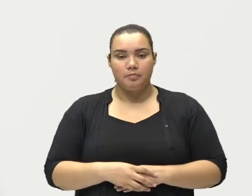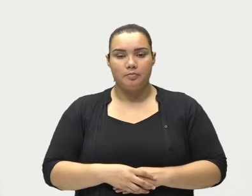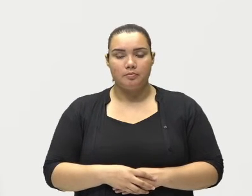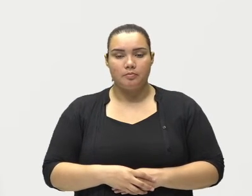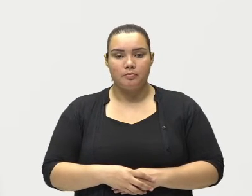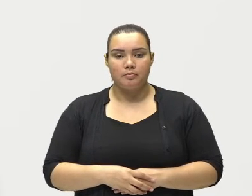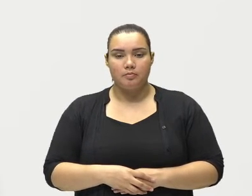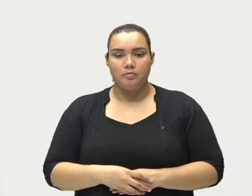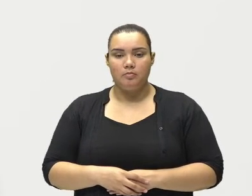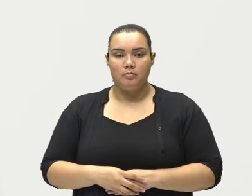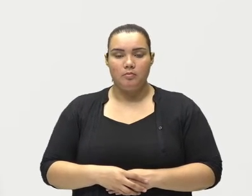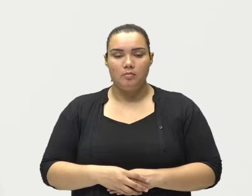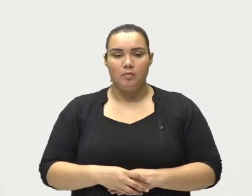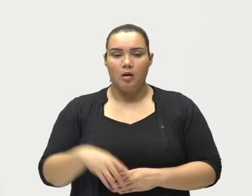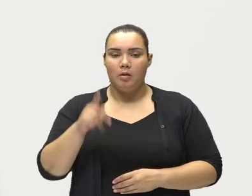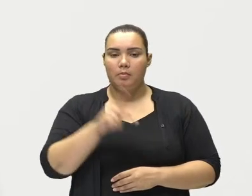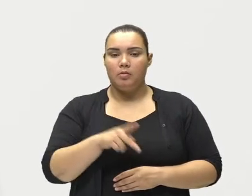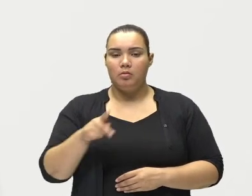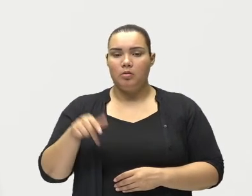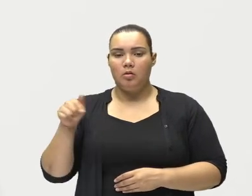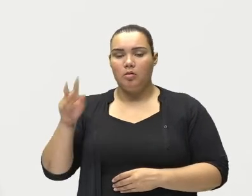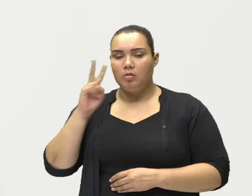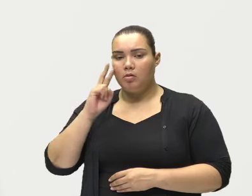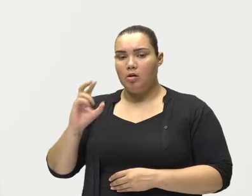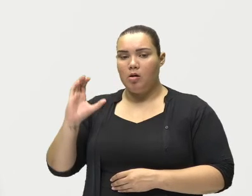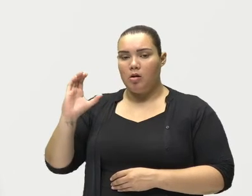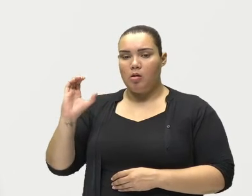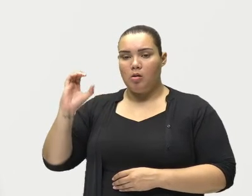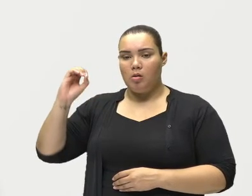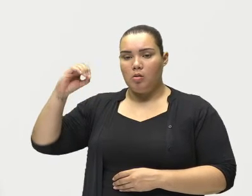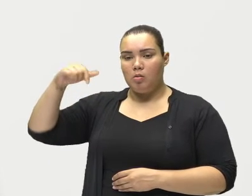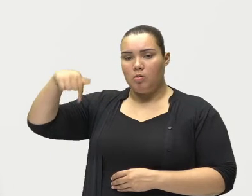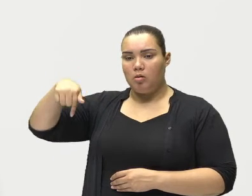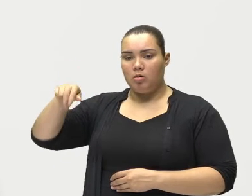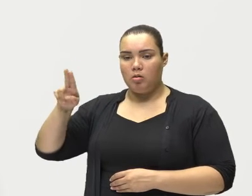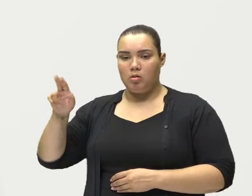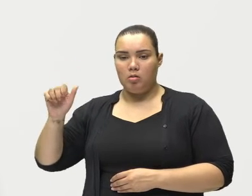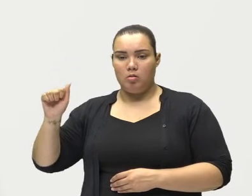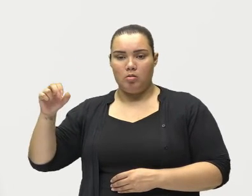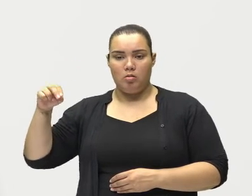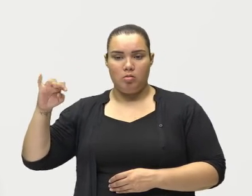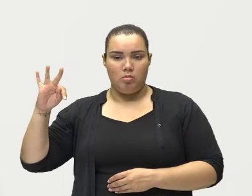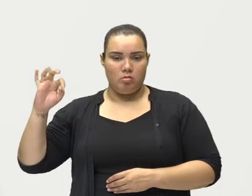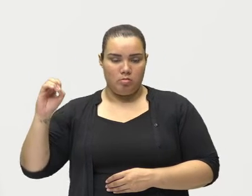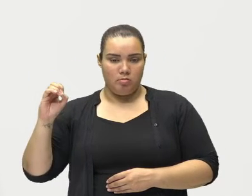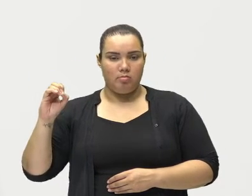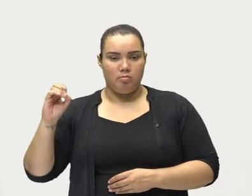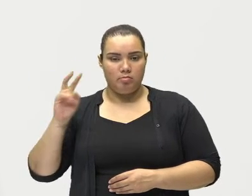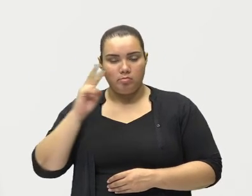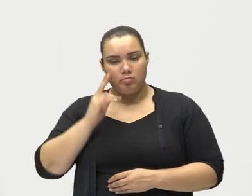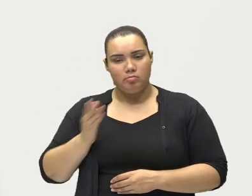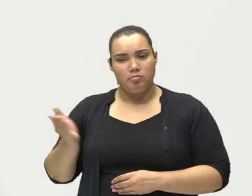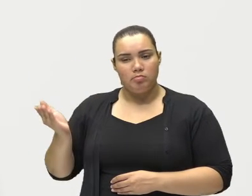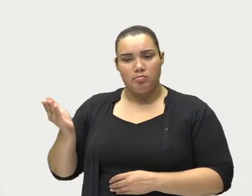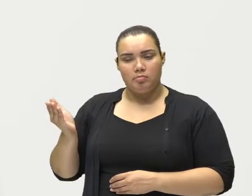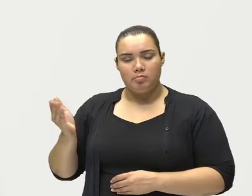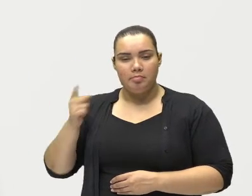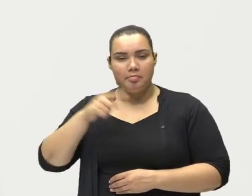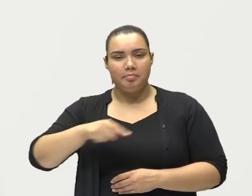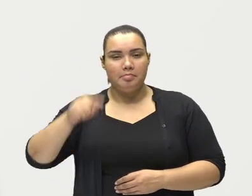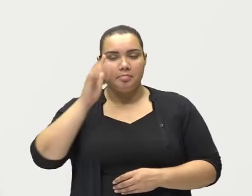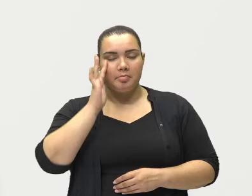Professor, e essa palavra aí, conquanto? Olha só, já pensou